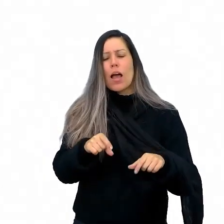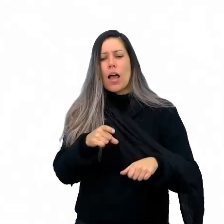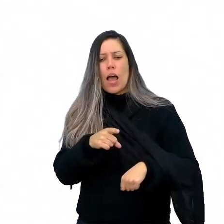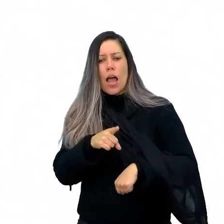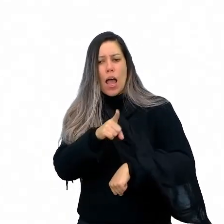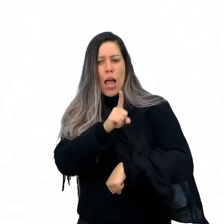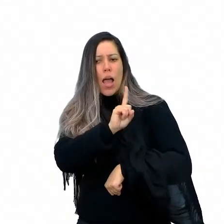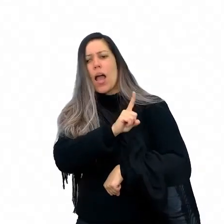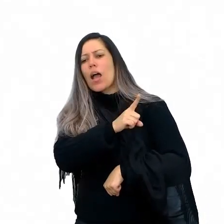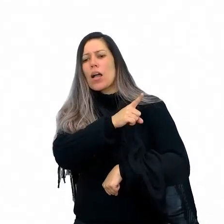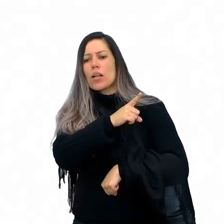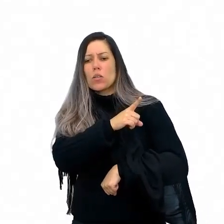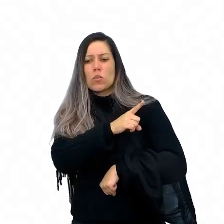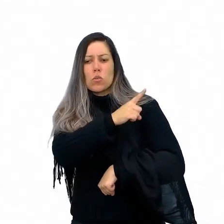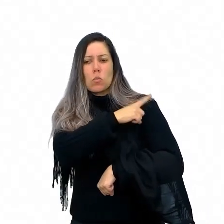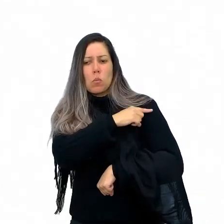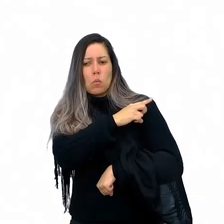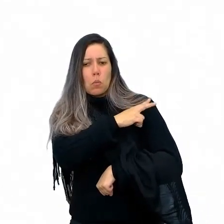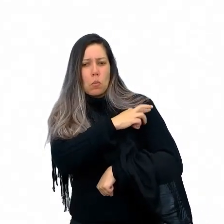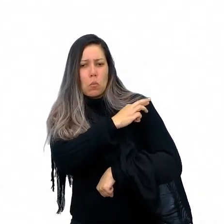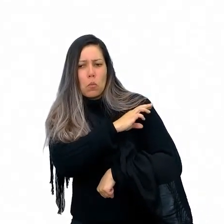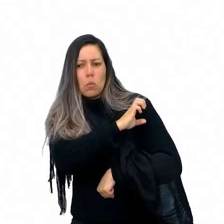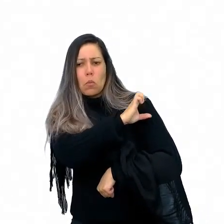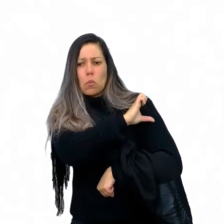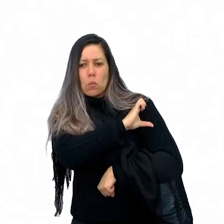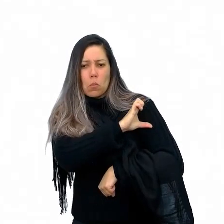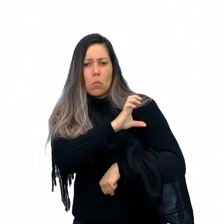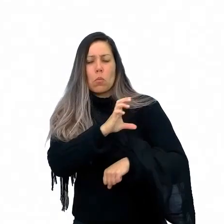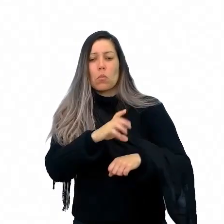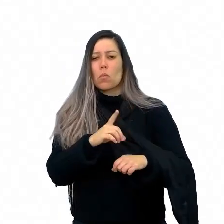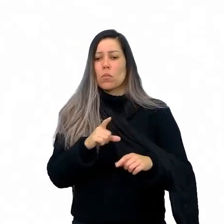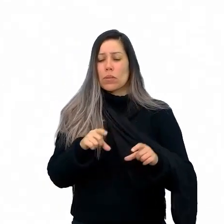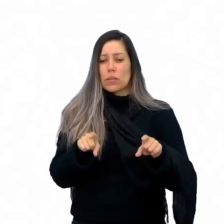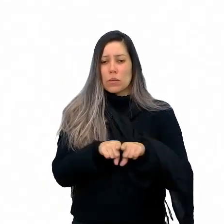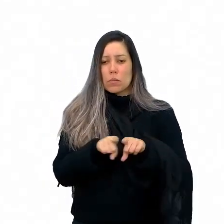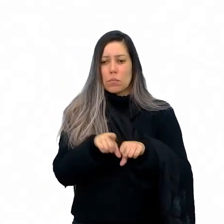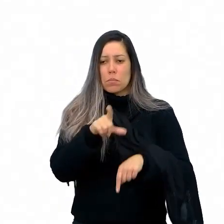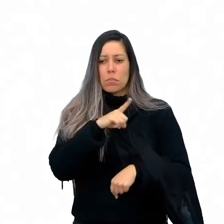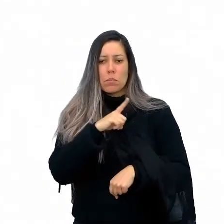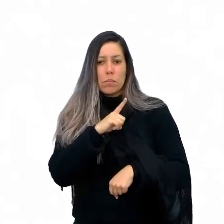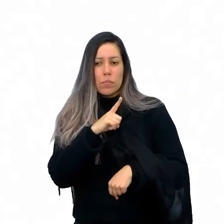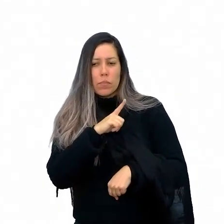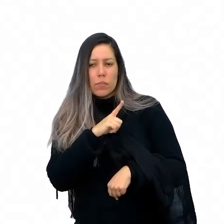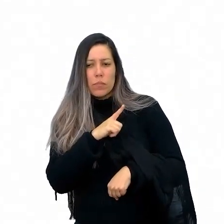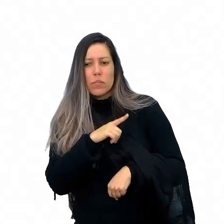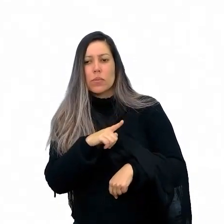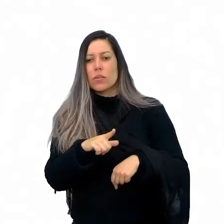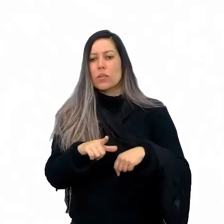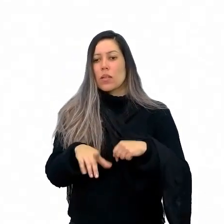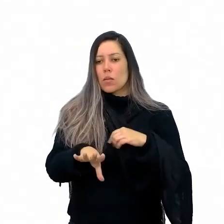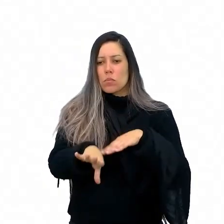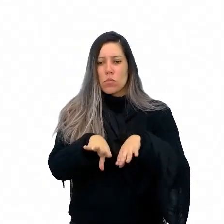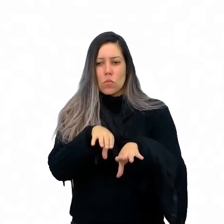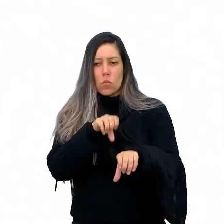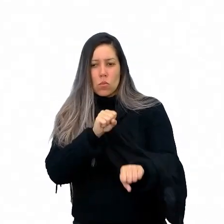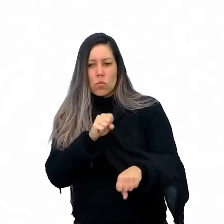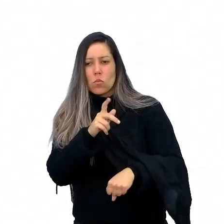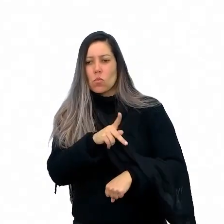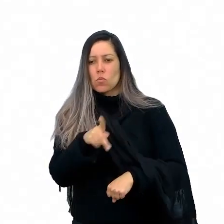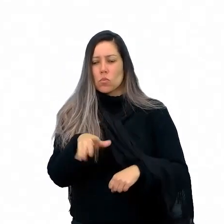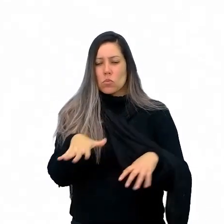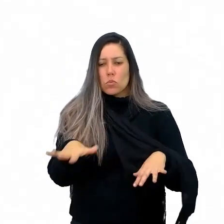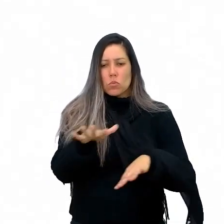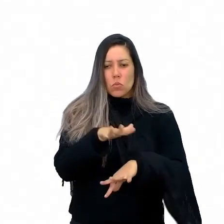série. Depois nós temos o conhecimento específico do professor de matemática, do conteúdo e dos estudantes, que também